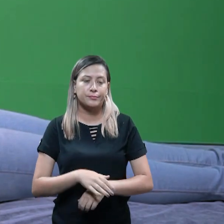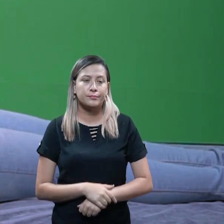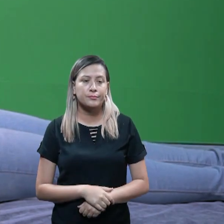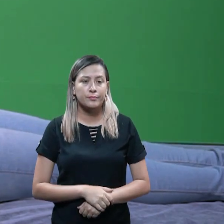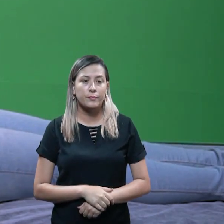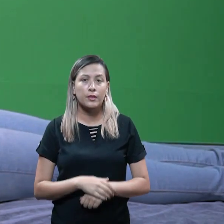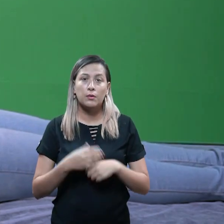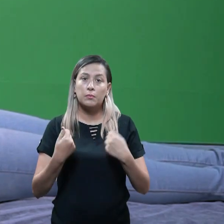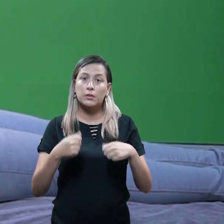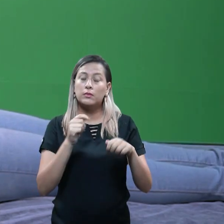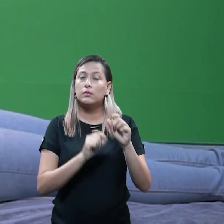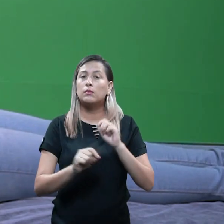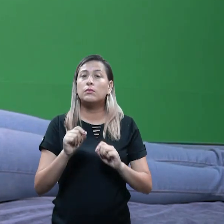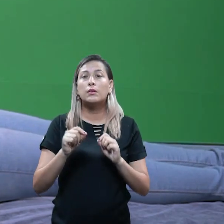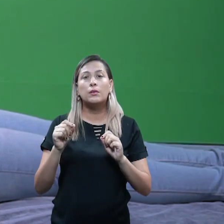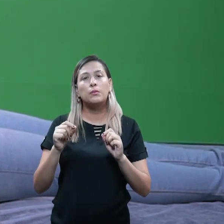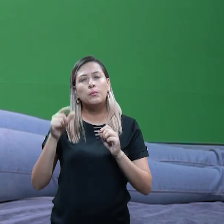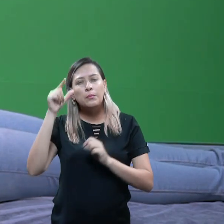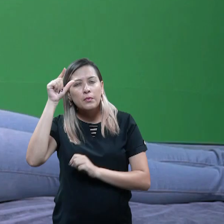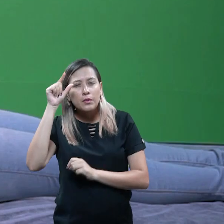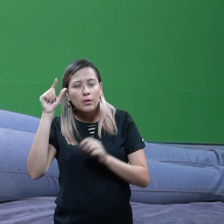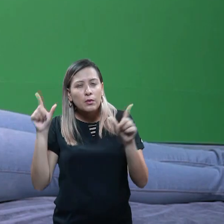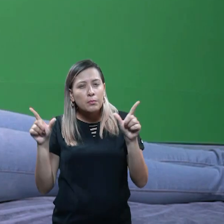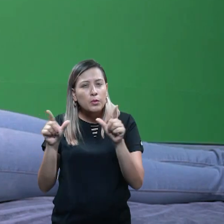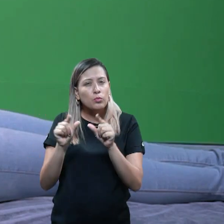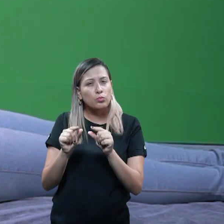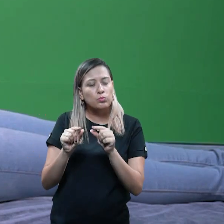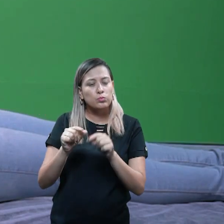ele tem que ser um pouco menor.